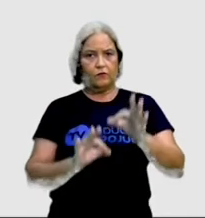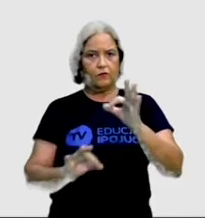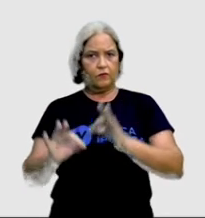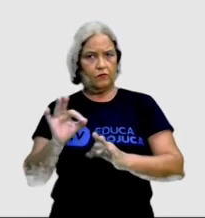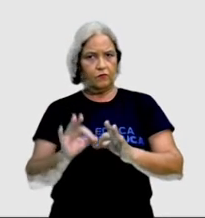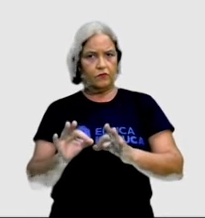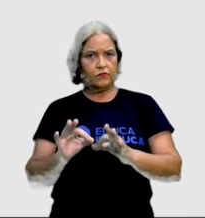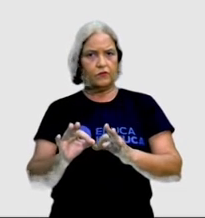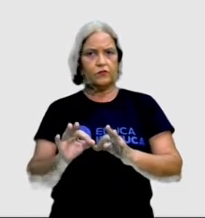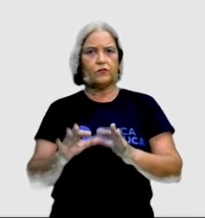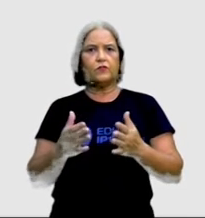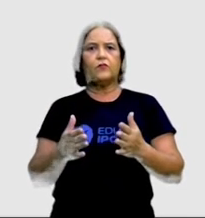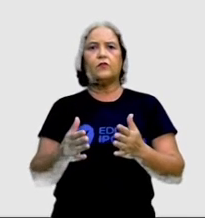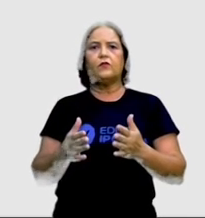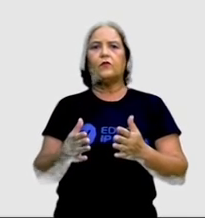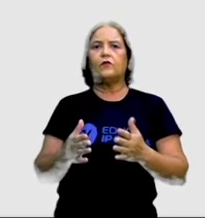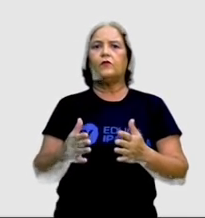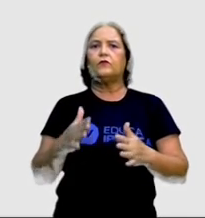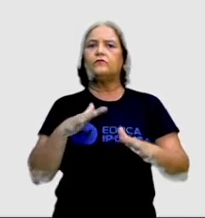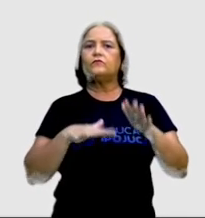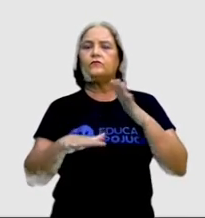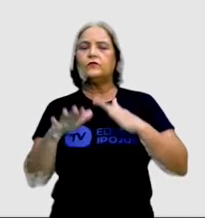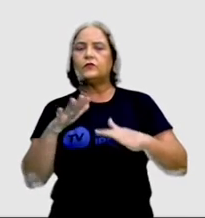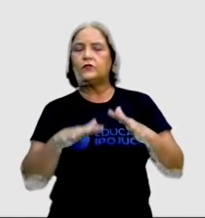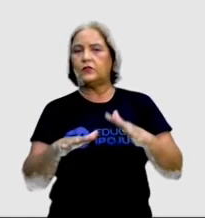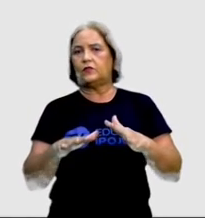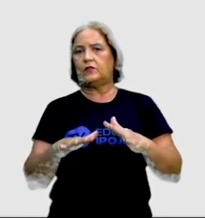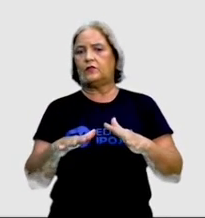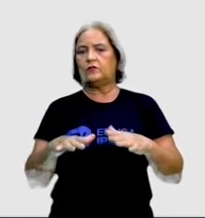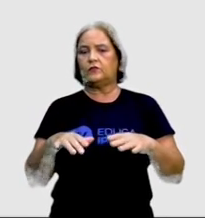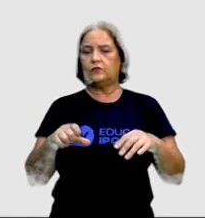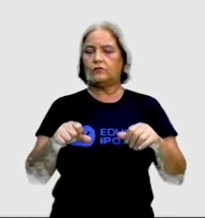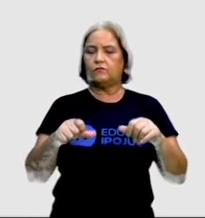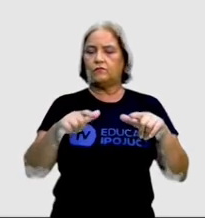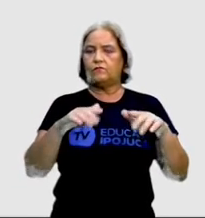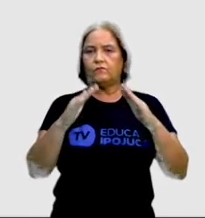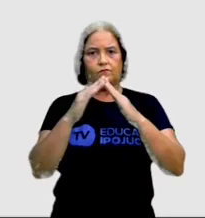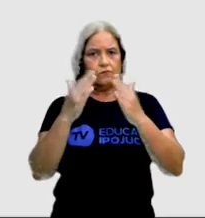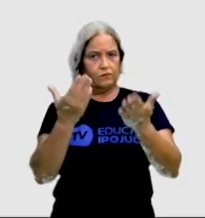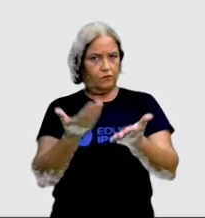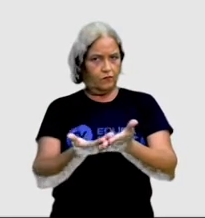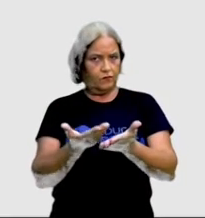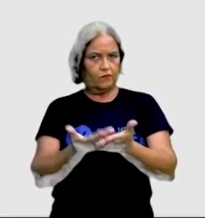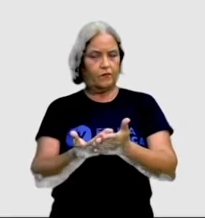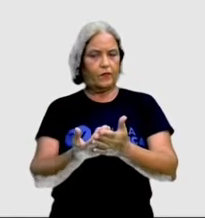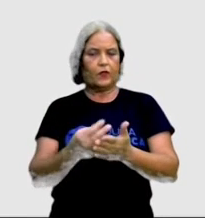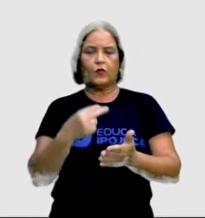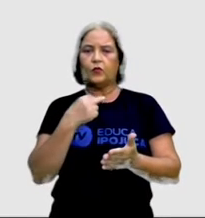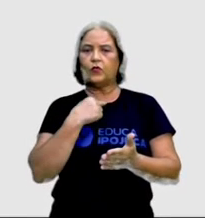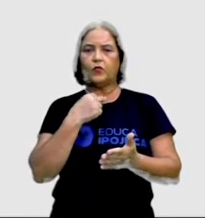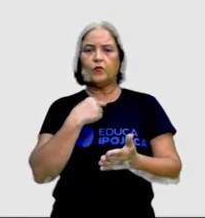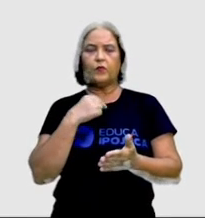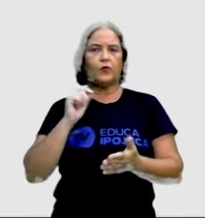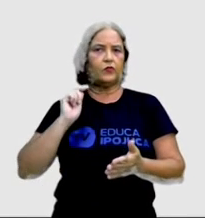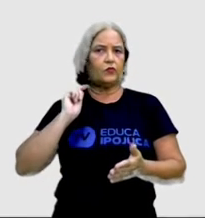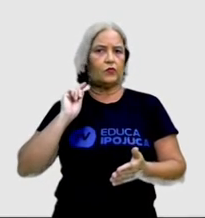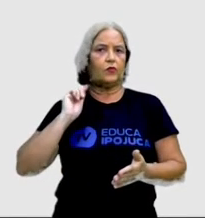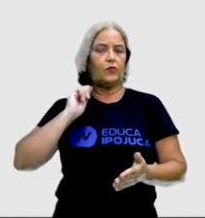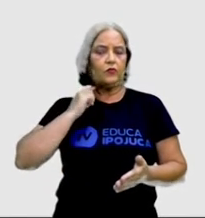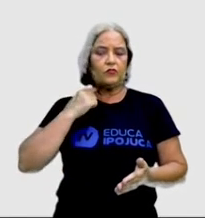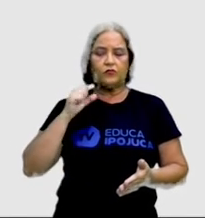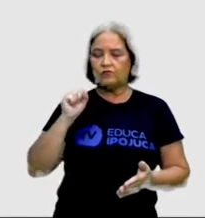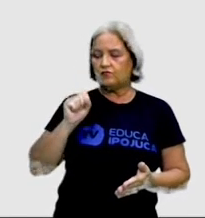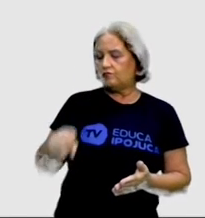escola. Como assim, professora? Vocês não podem estar jogando lixo em todo lugar da escola, né? Lixo a gente tem que colocar no